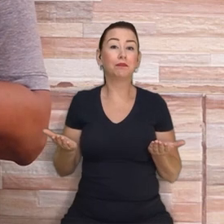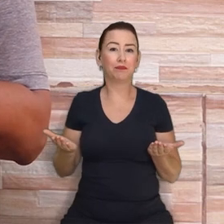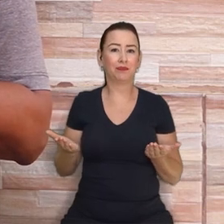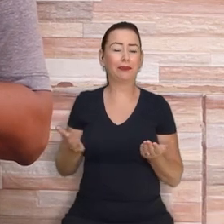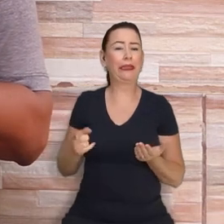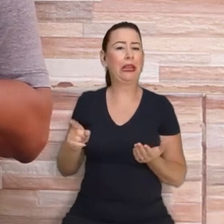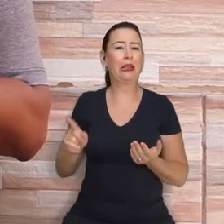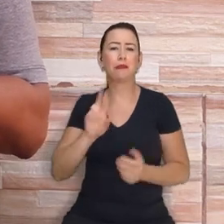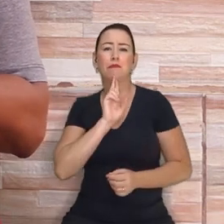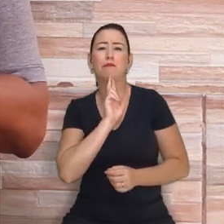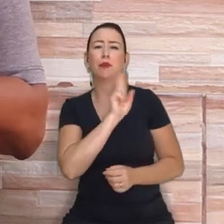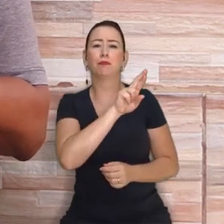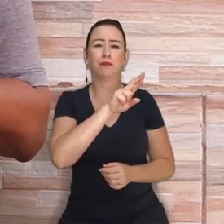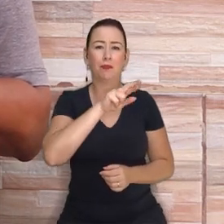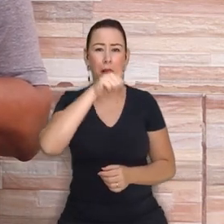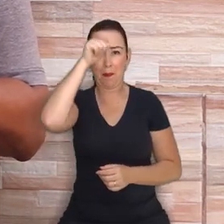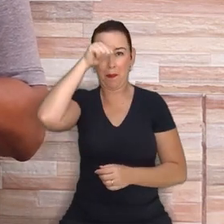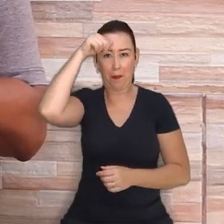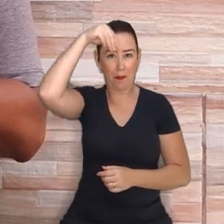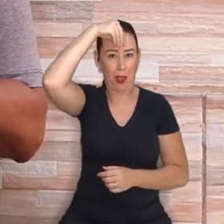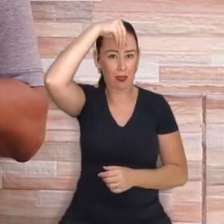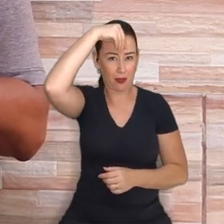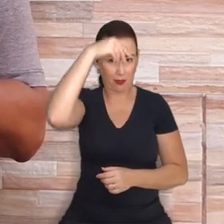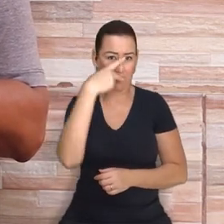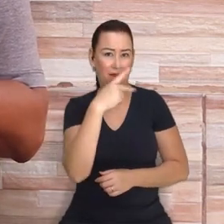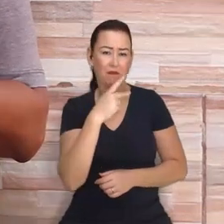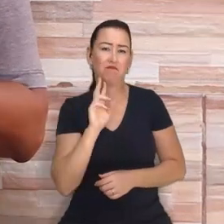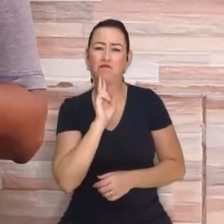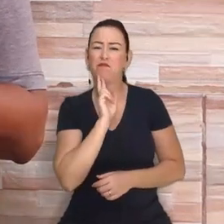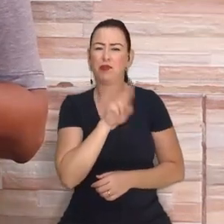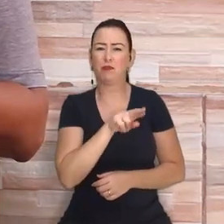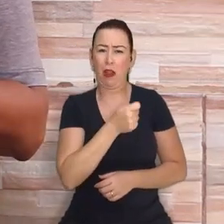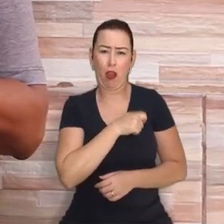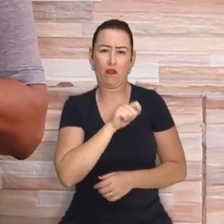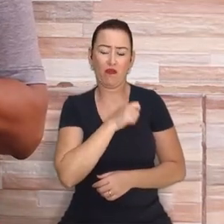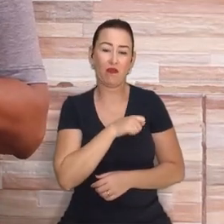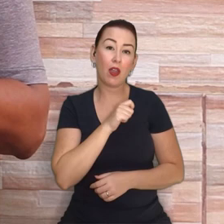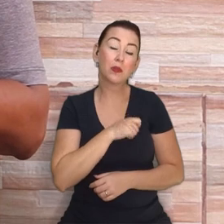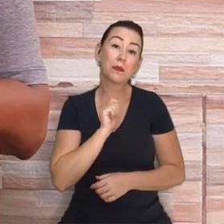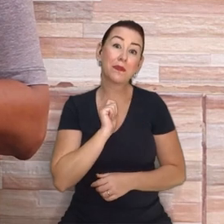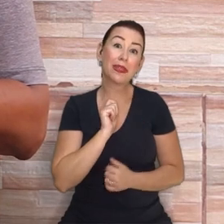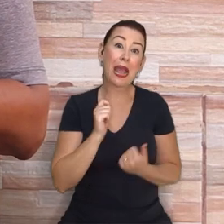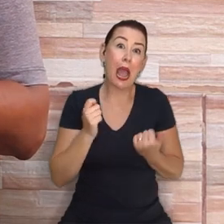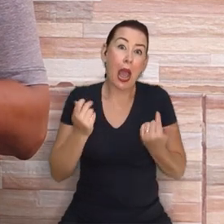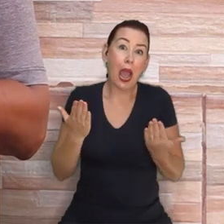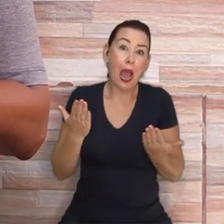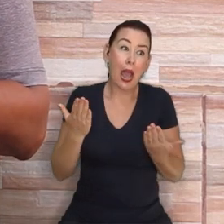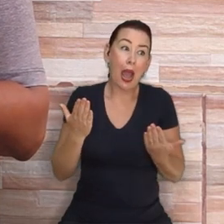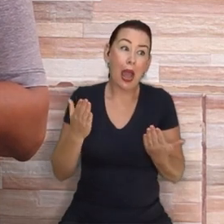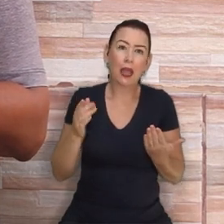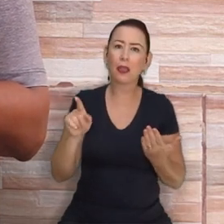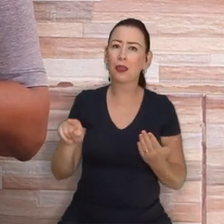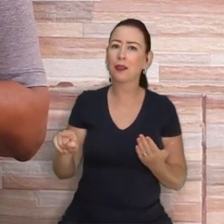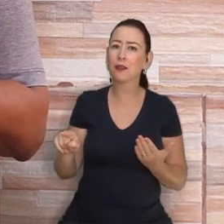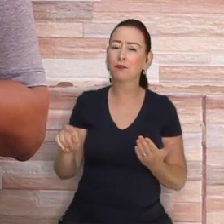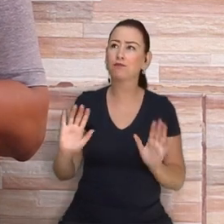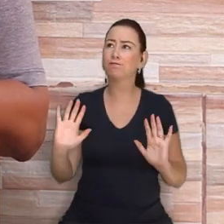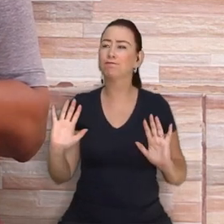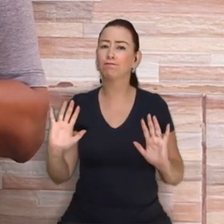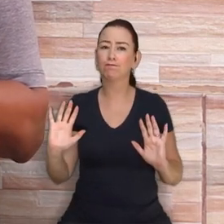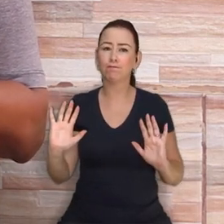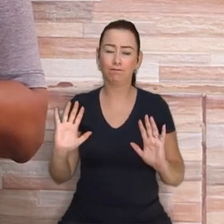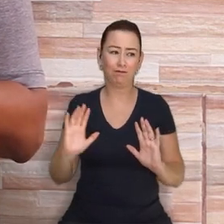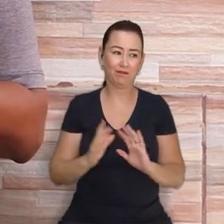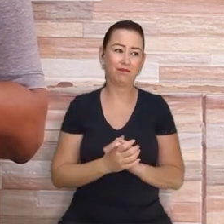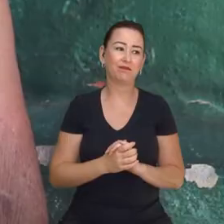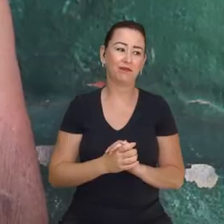ele fez uma malcriação com a madrinha de carrego. Aí ele ficou sem lugar